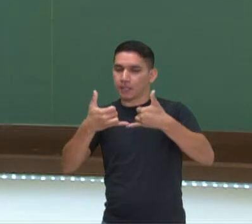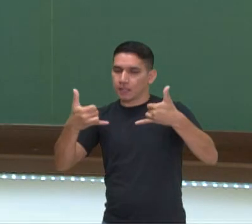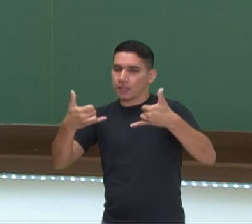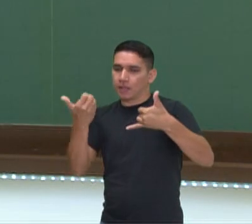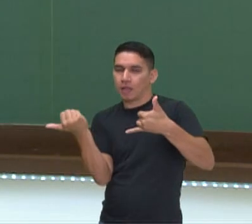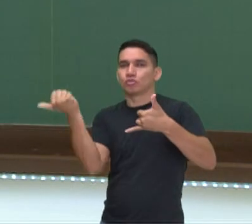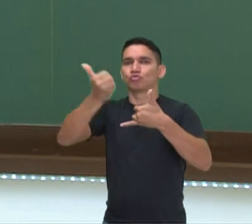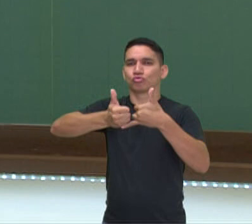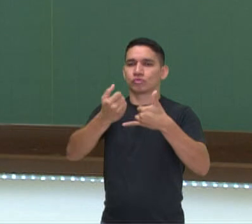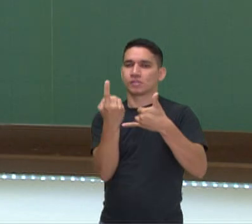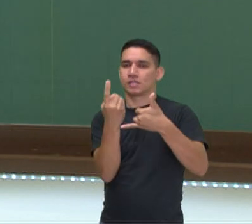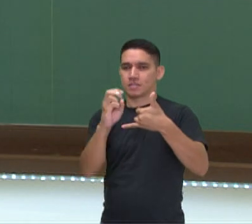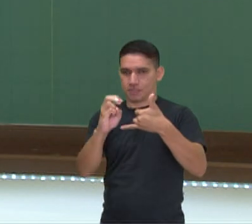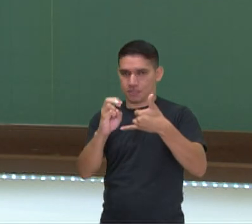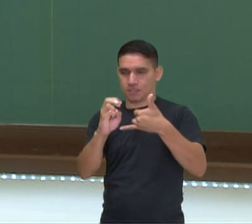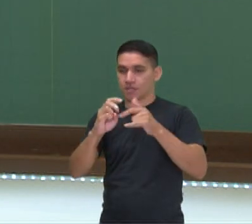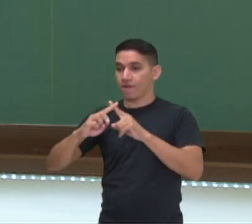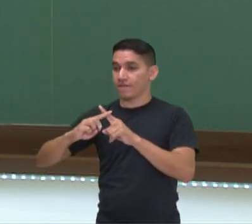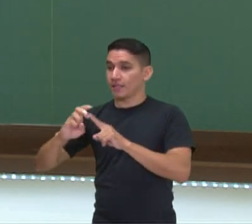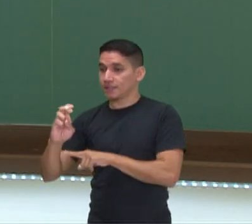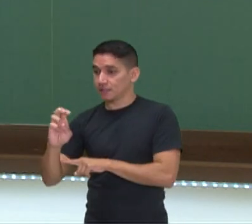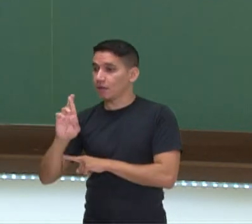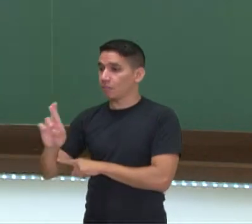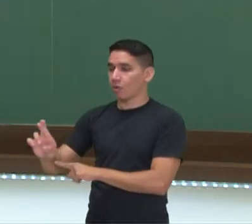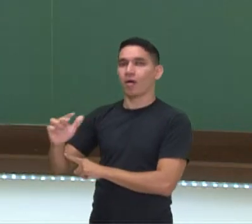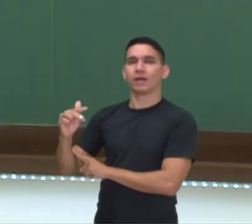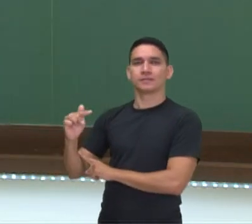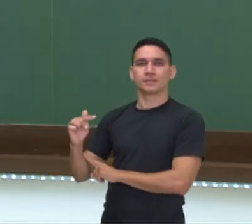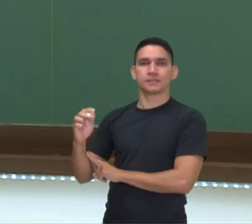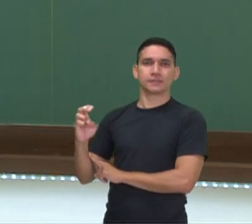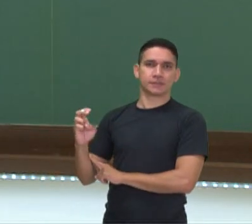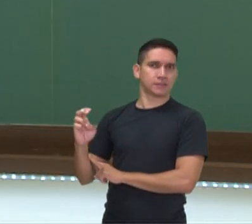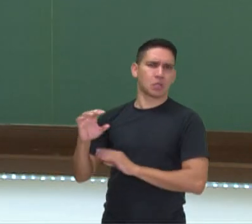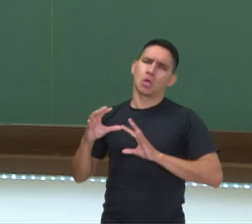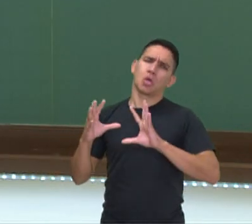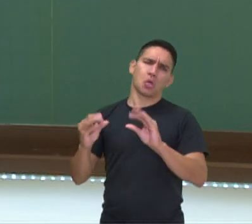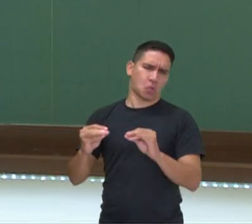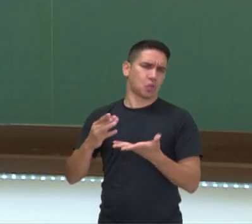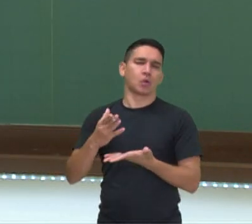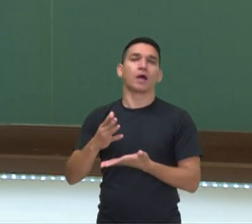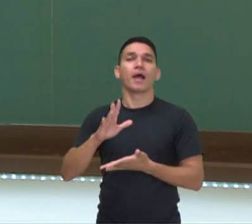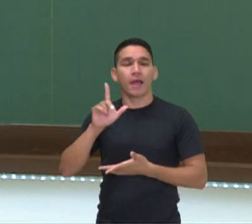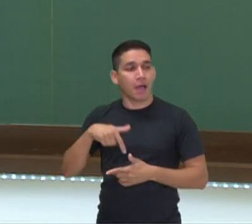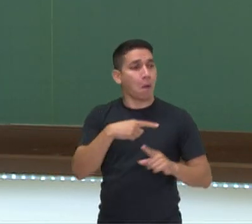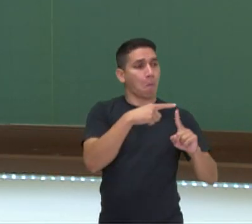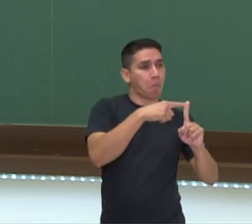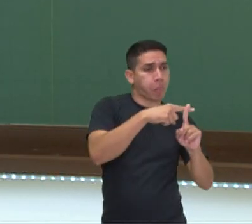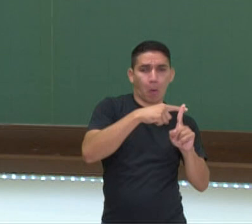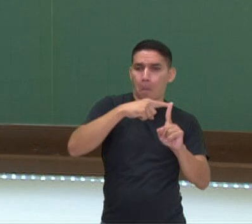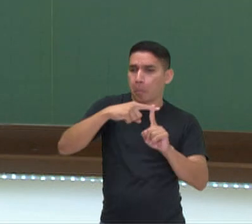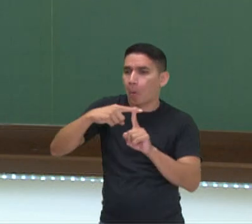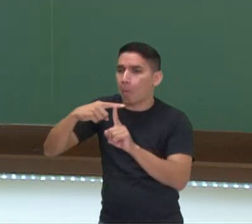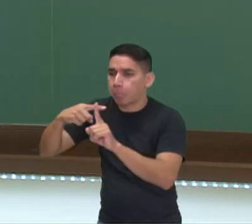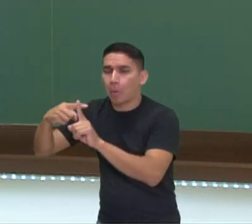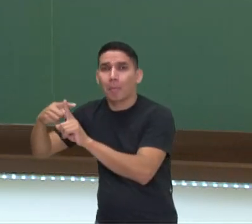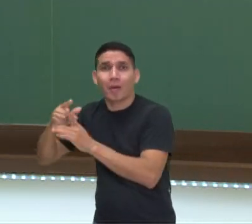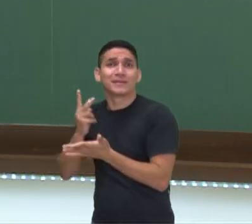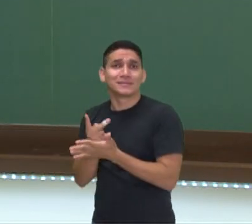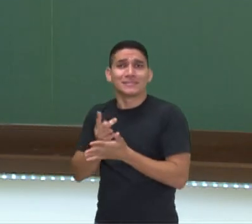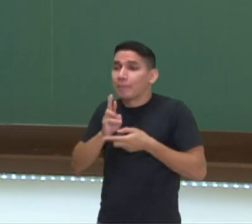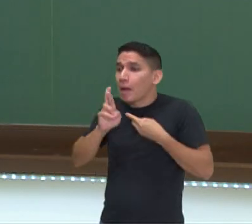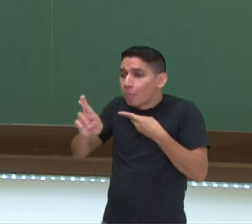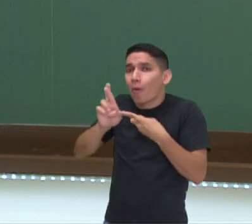aqui 15 X5 75 como todo mundo é positivo nessa continha os